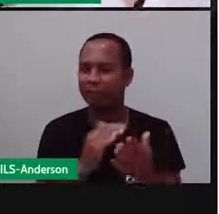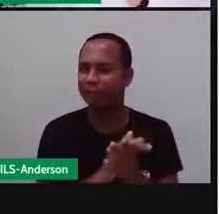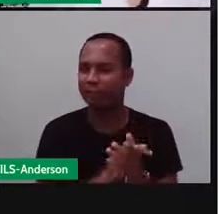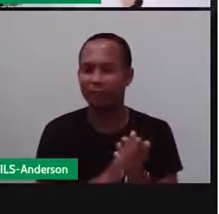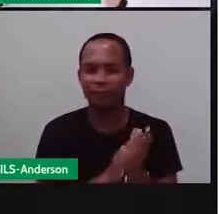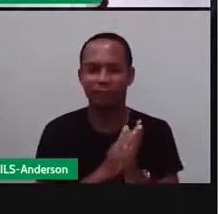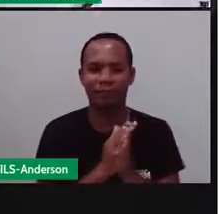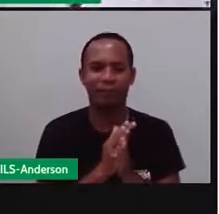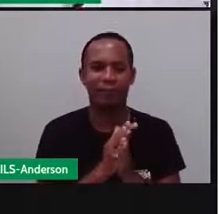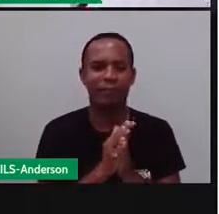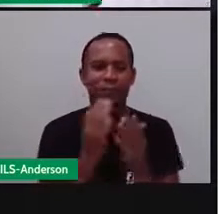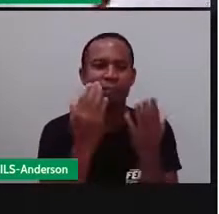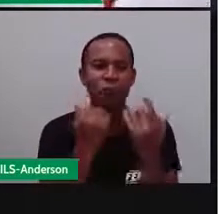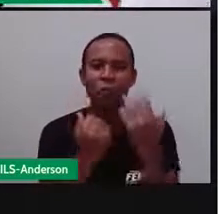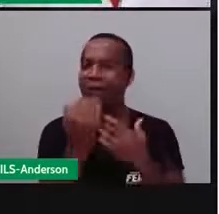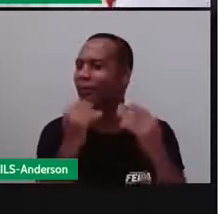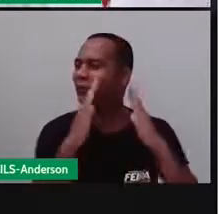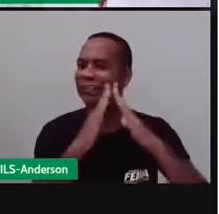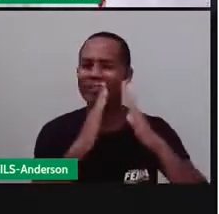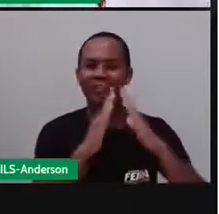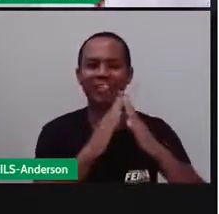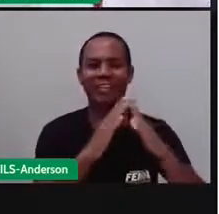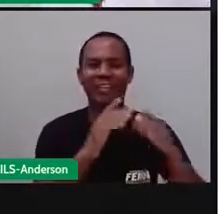E comida tudo gostosa, né? Porque...